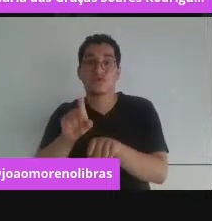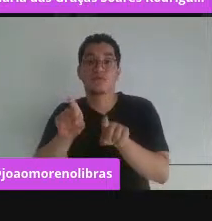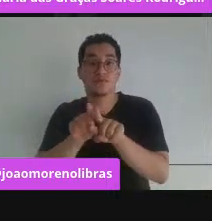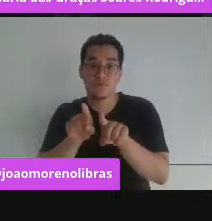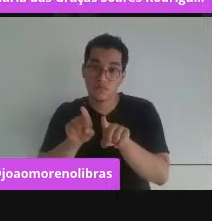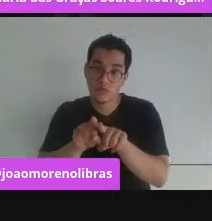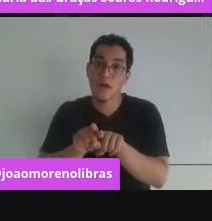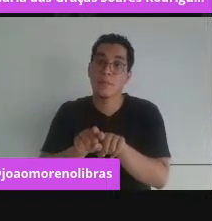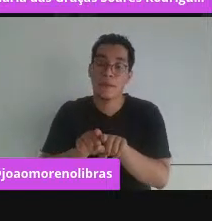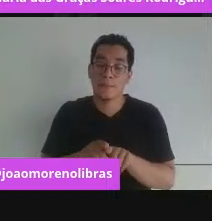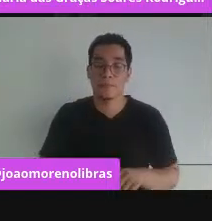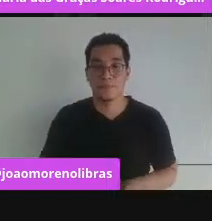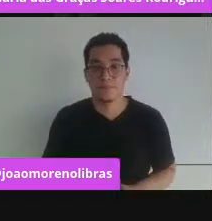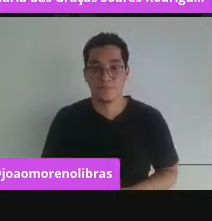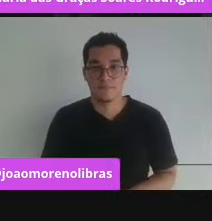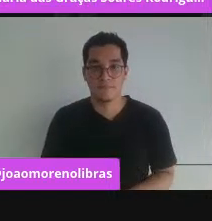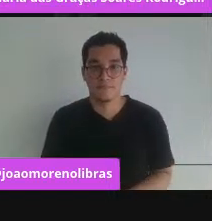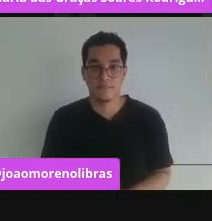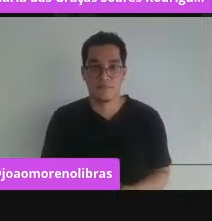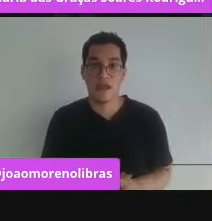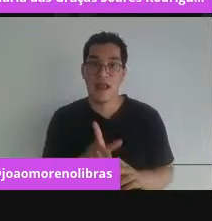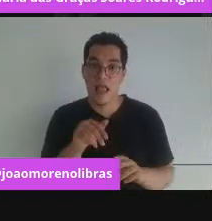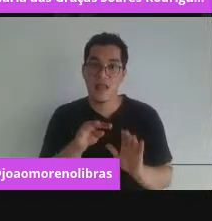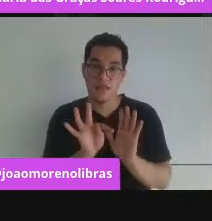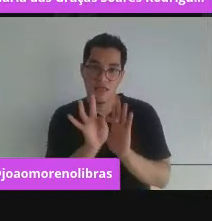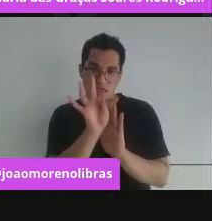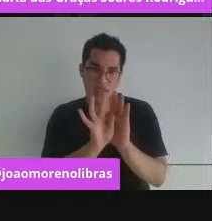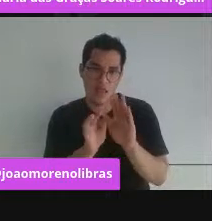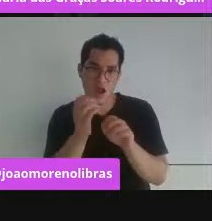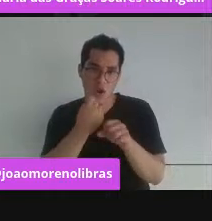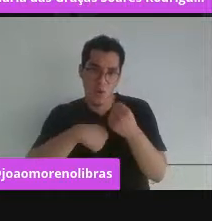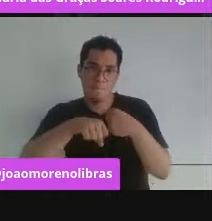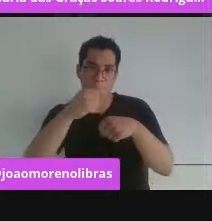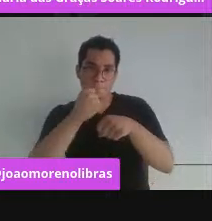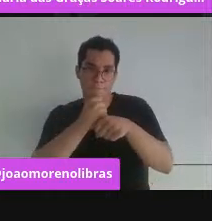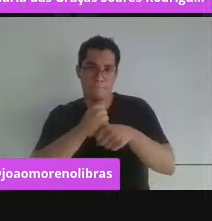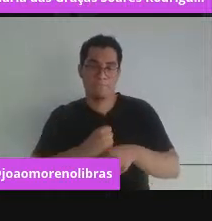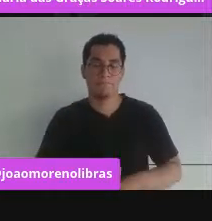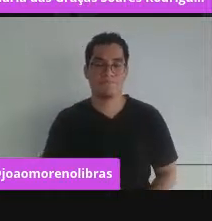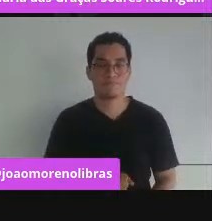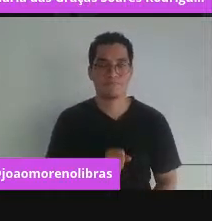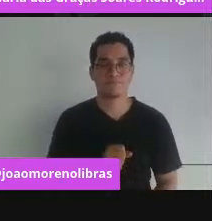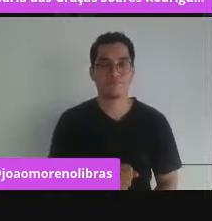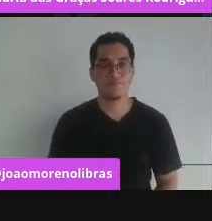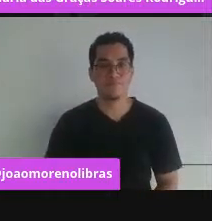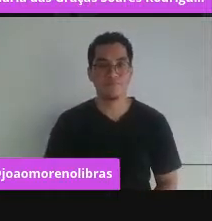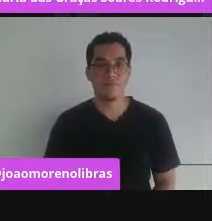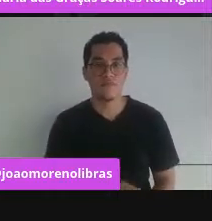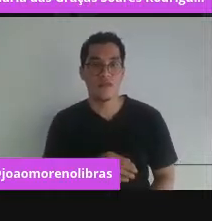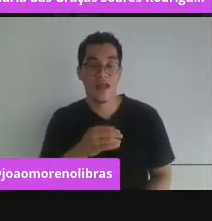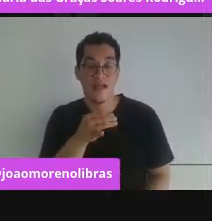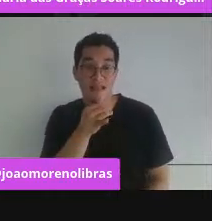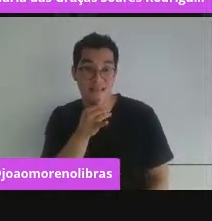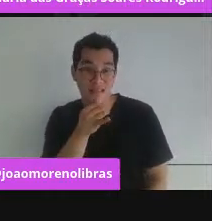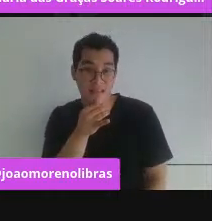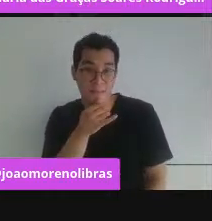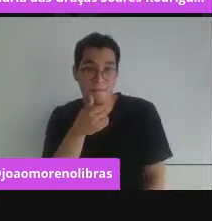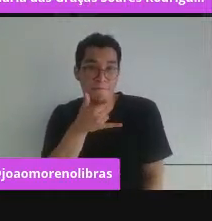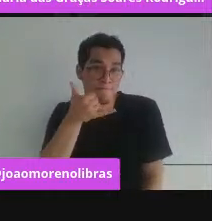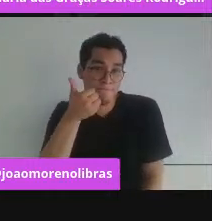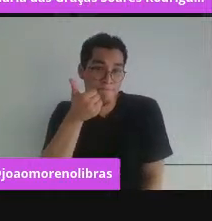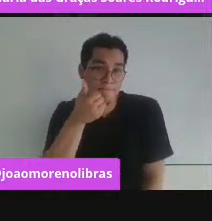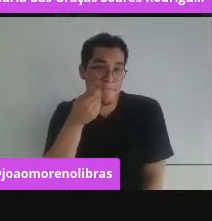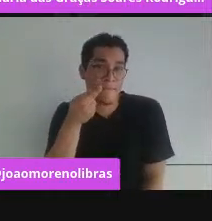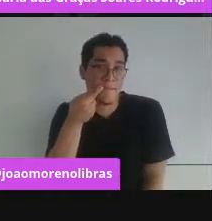de Adam, do ano passado. E aí, o primeiro exemplo que eu vou trabalhar com vocês, mas é, na